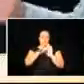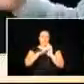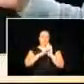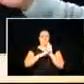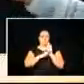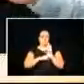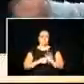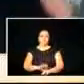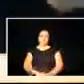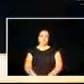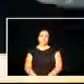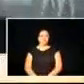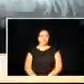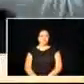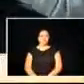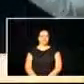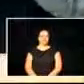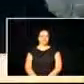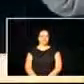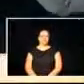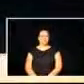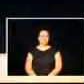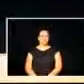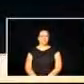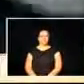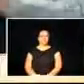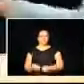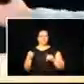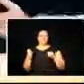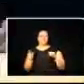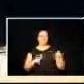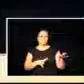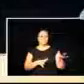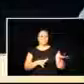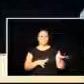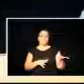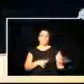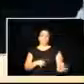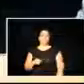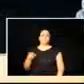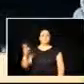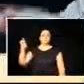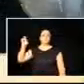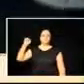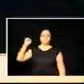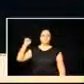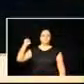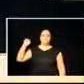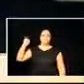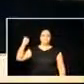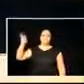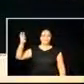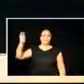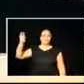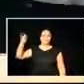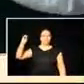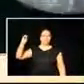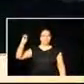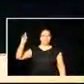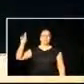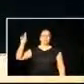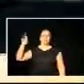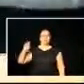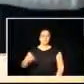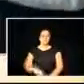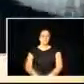da universidade, o novo que eu disse para um novo mandato, porque mesmo que não seja o Zé Rui,